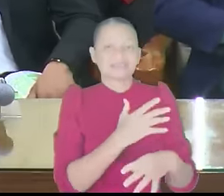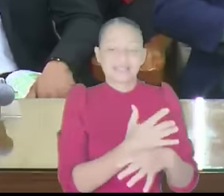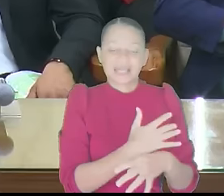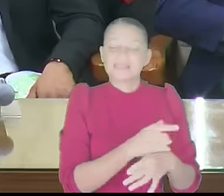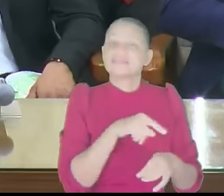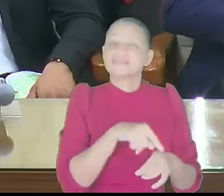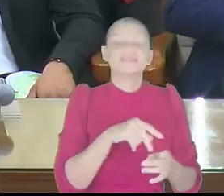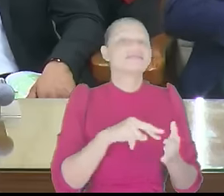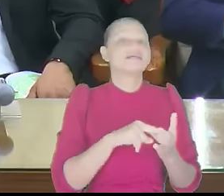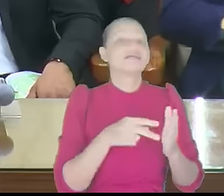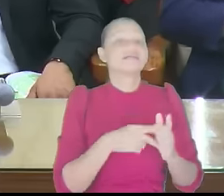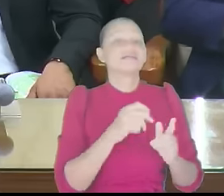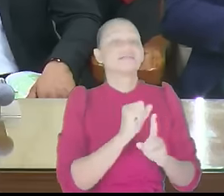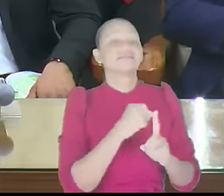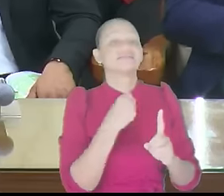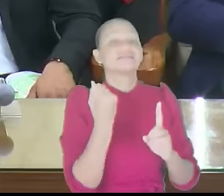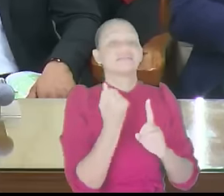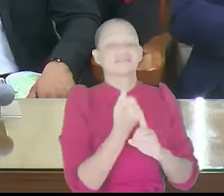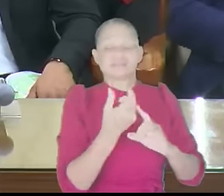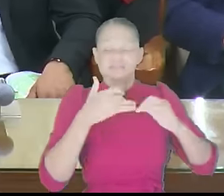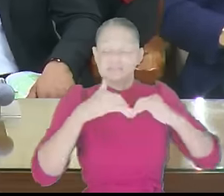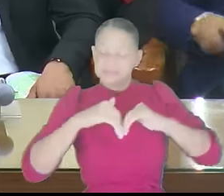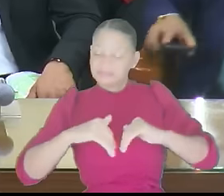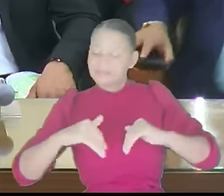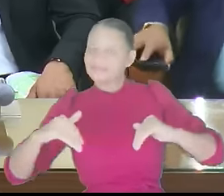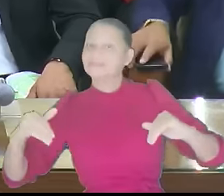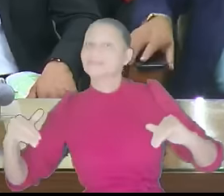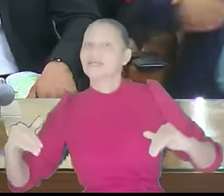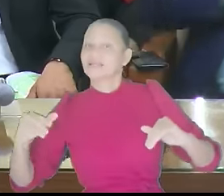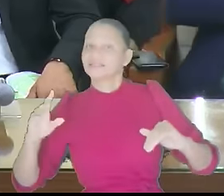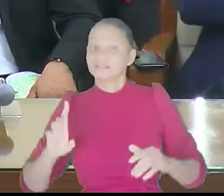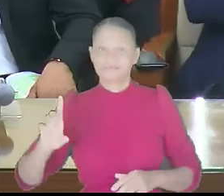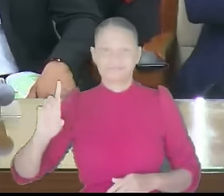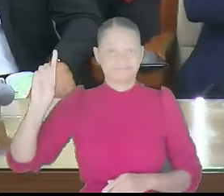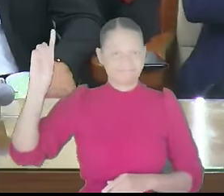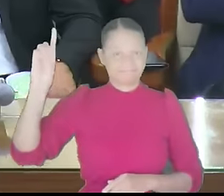sociedade distanciada de Deus.